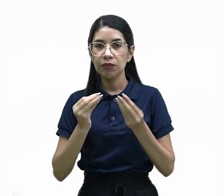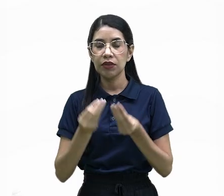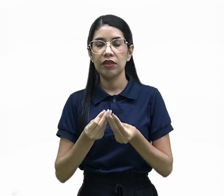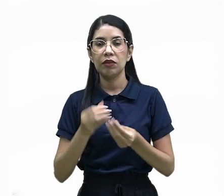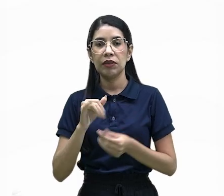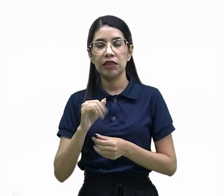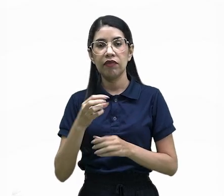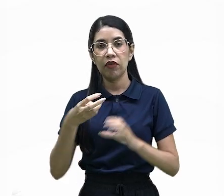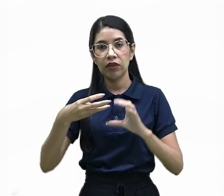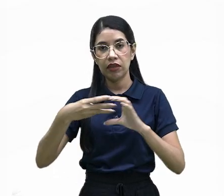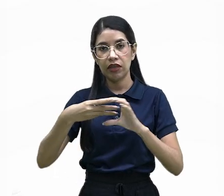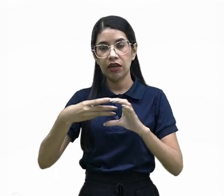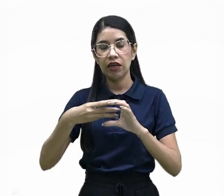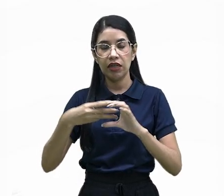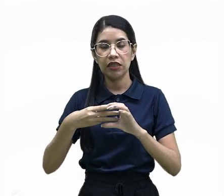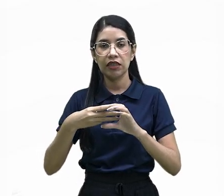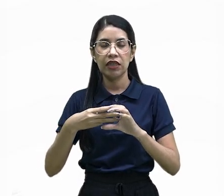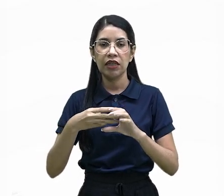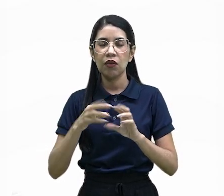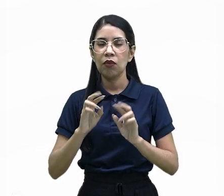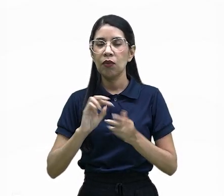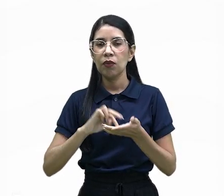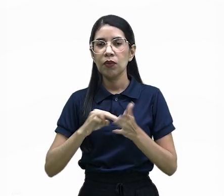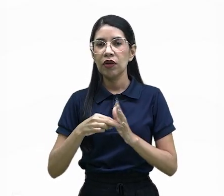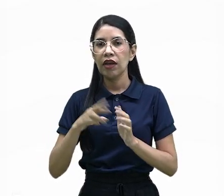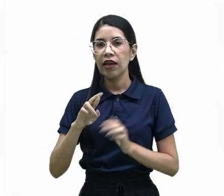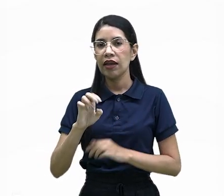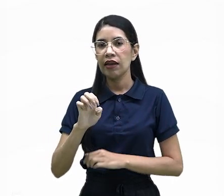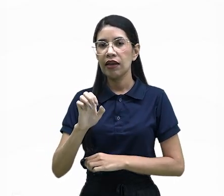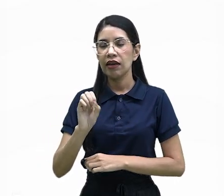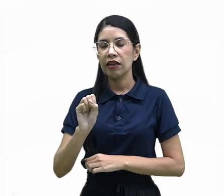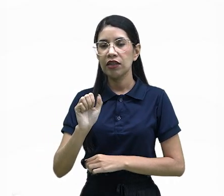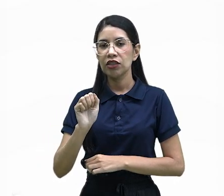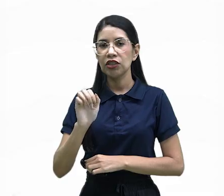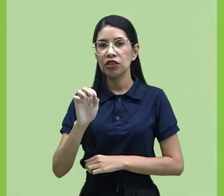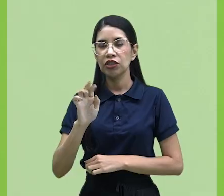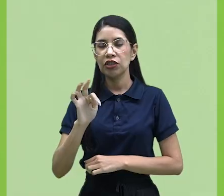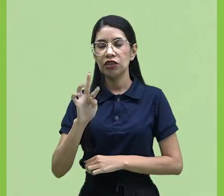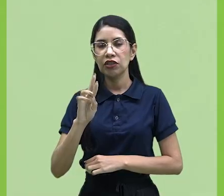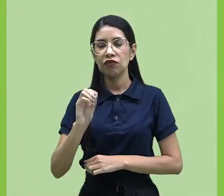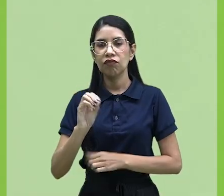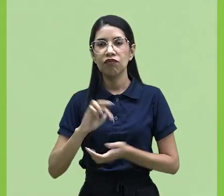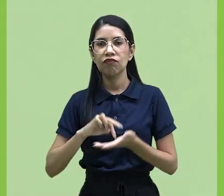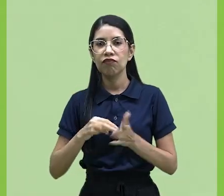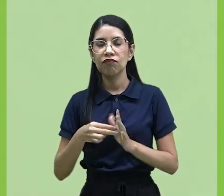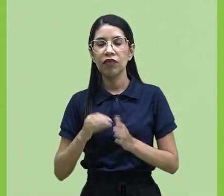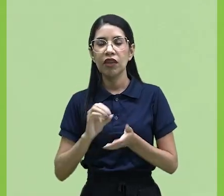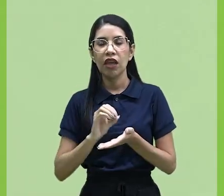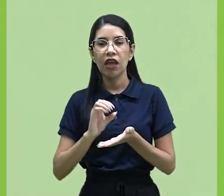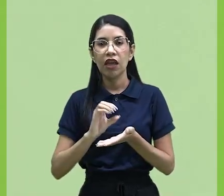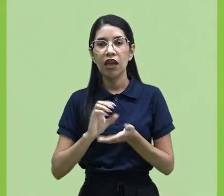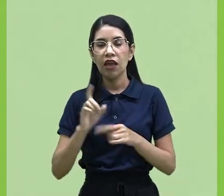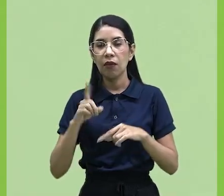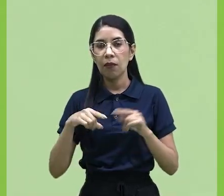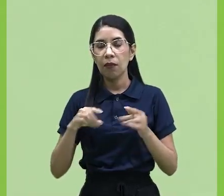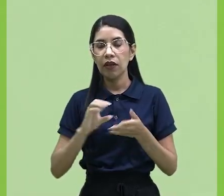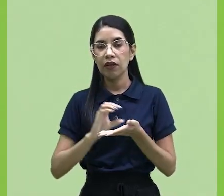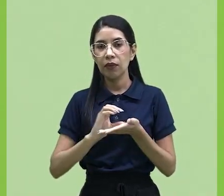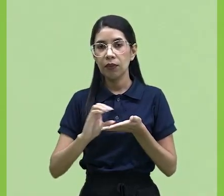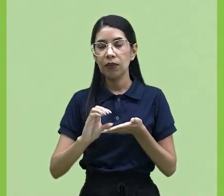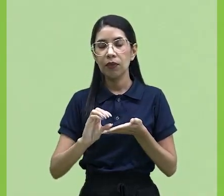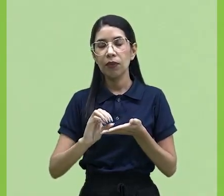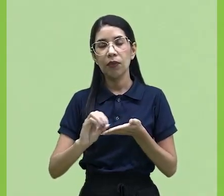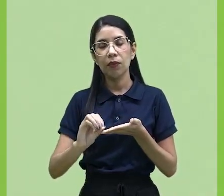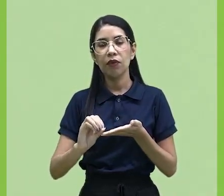tripla, ele é bem reativo. O que quer dizer, professora, ser reativo, né? Ser reativo quer dizer um composto que vai sofrer